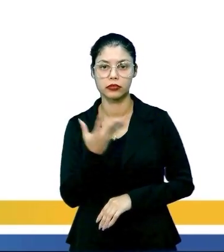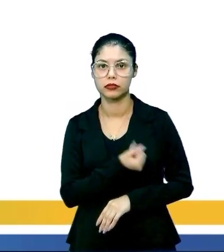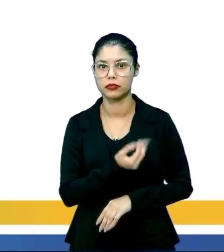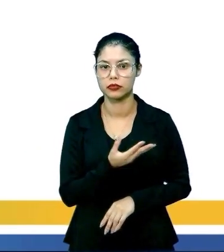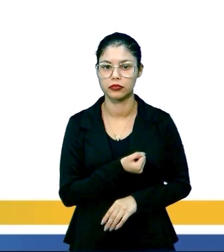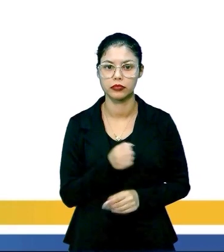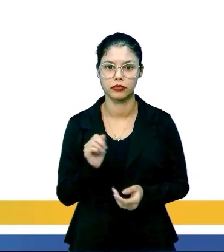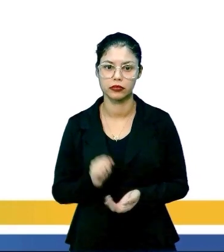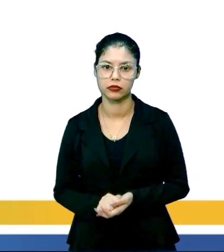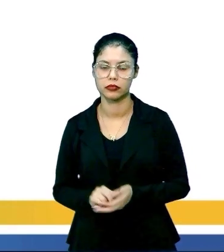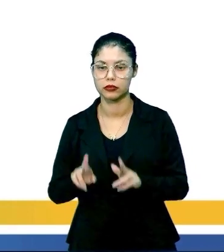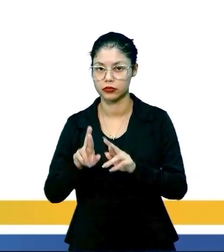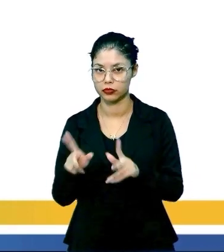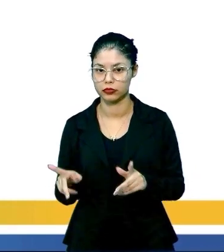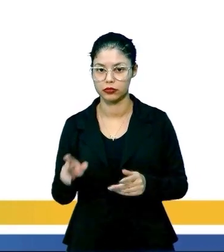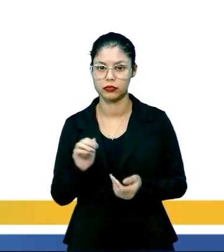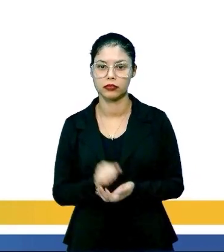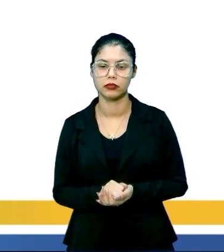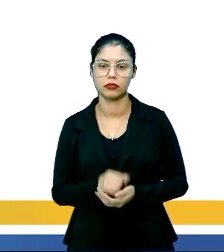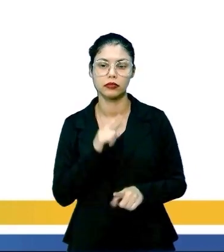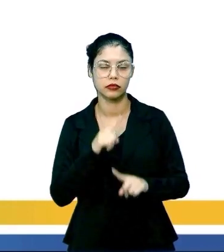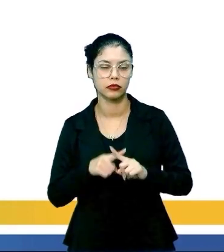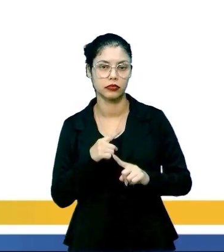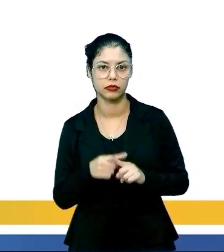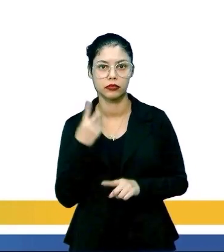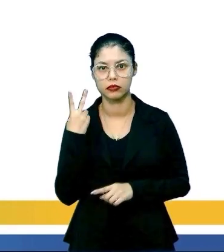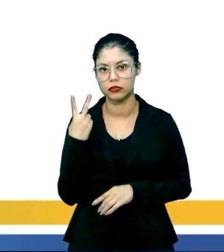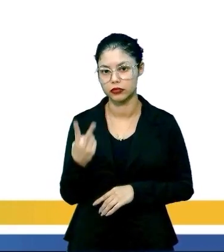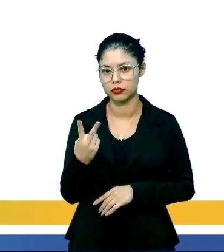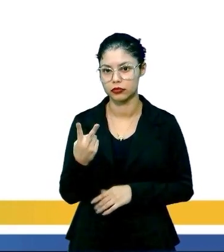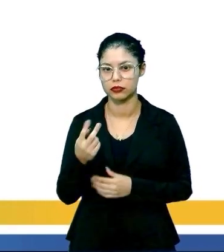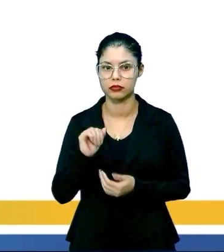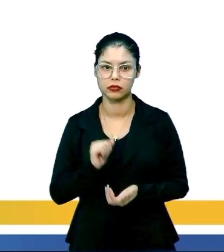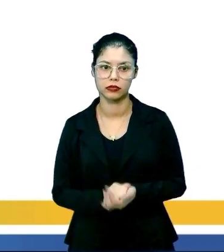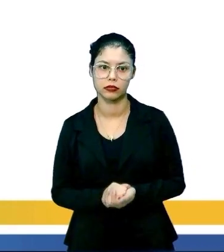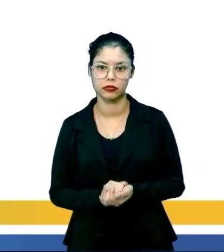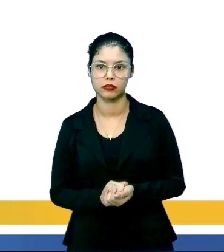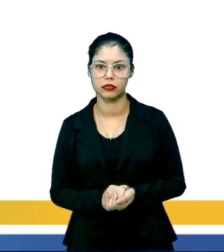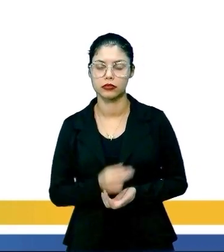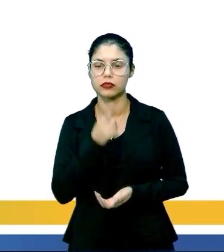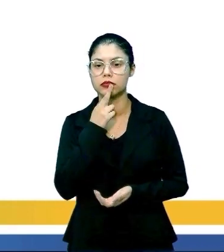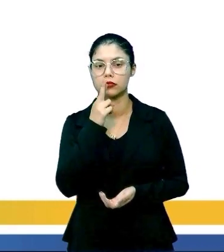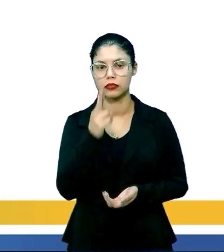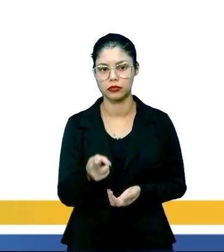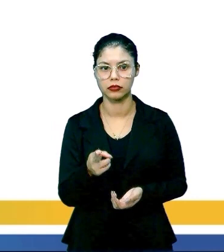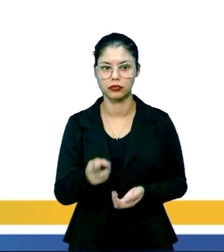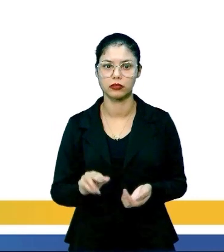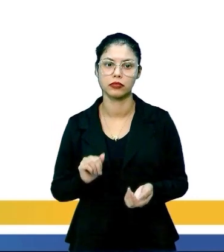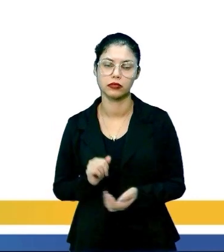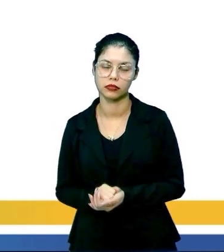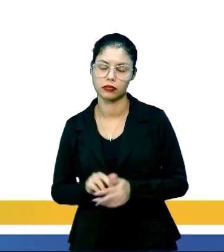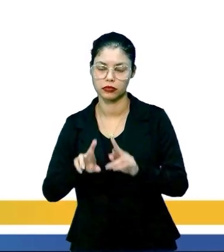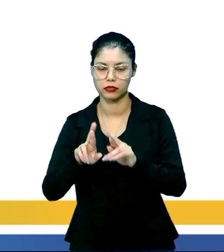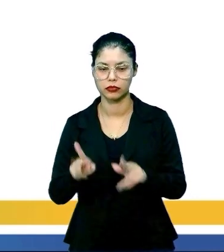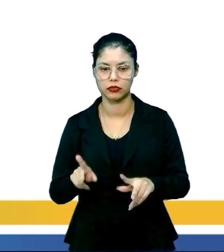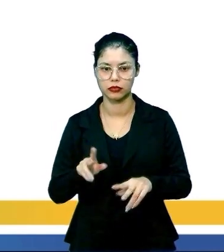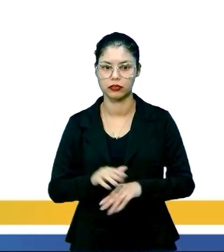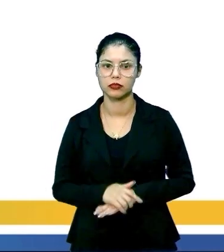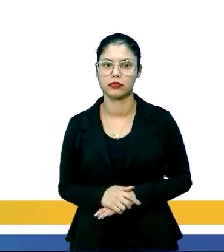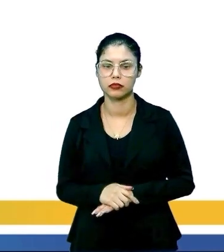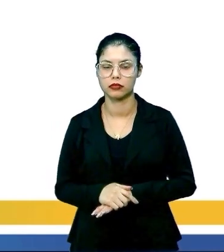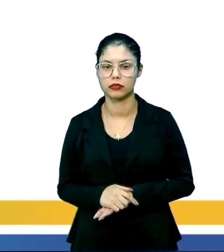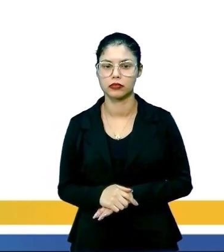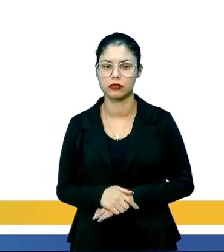Dois números reais distintos, ao serem multiplicados por 2, geram